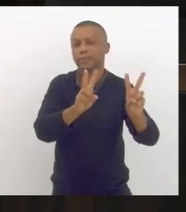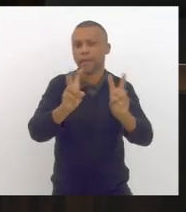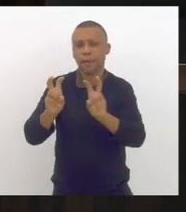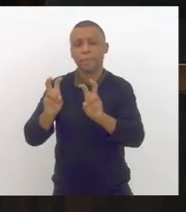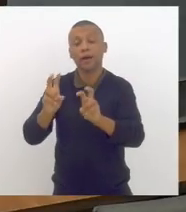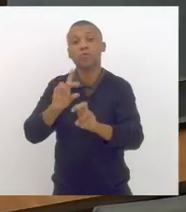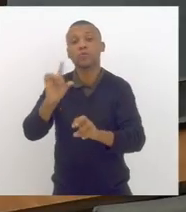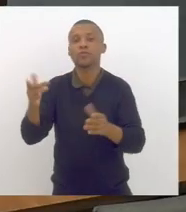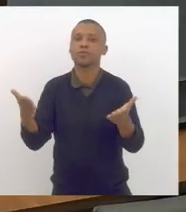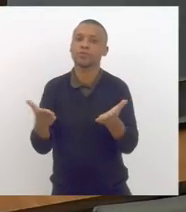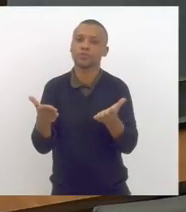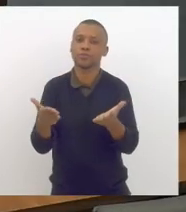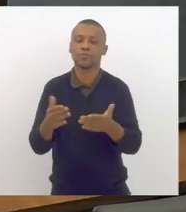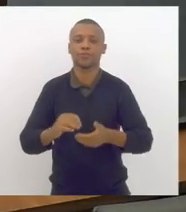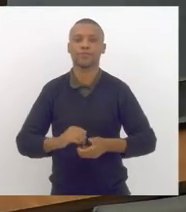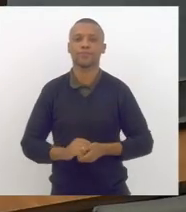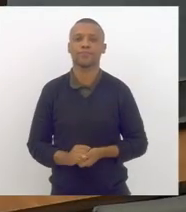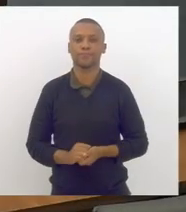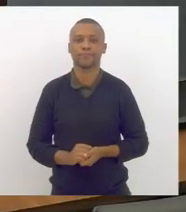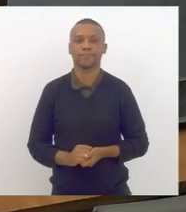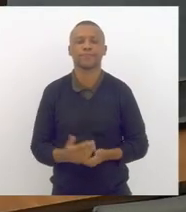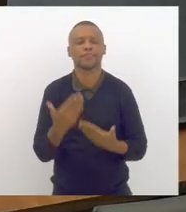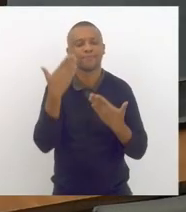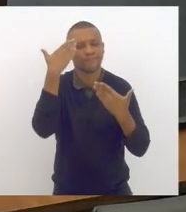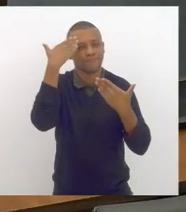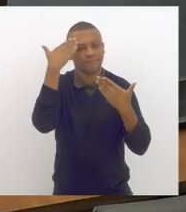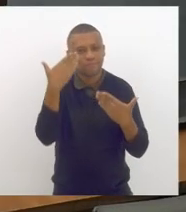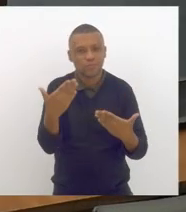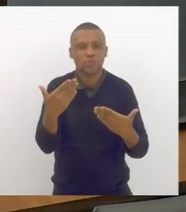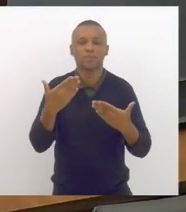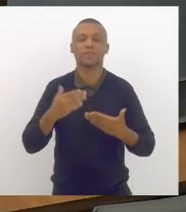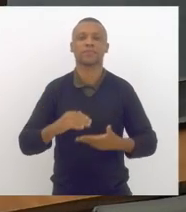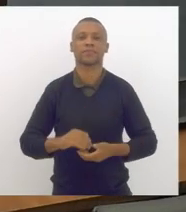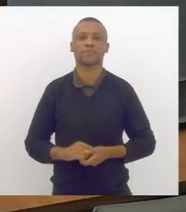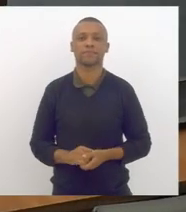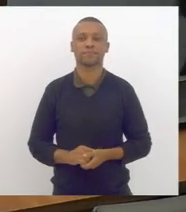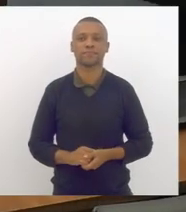dia de hoje é muito obrigado